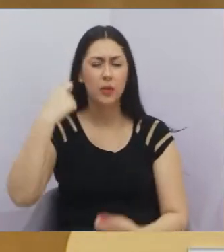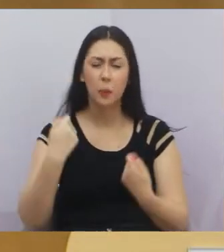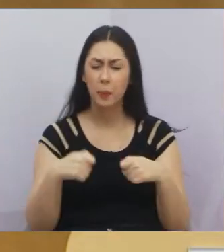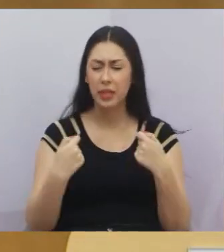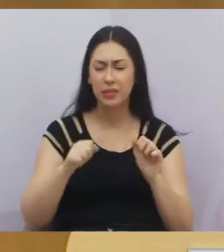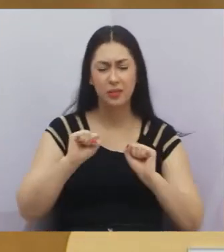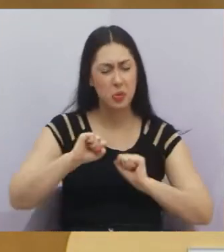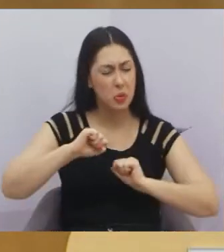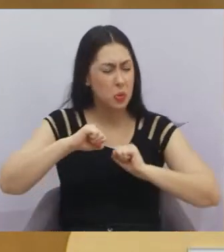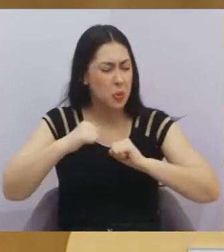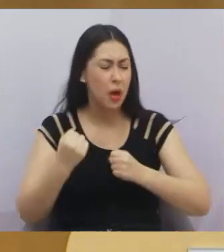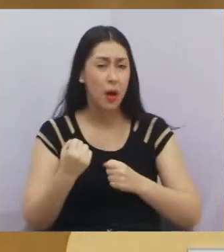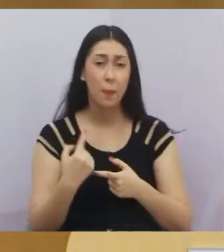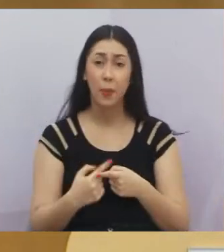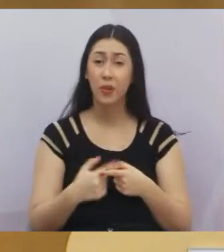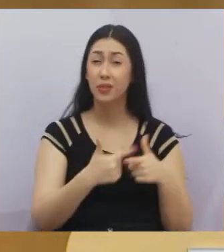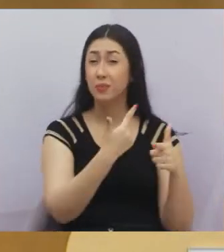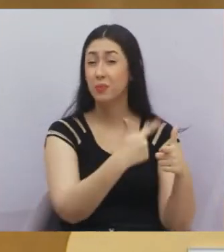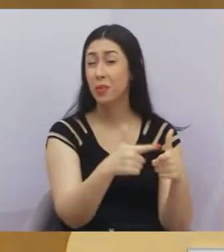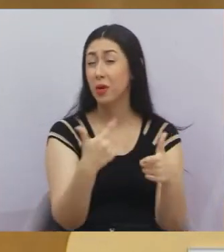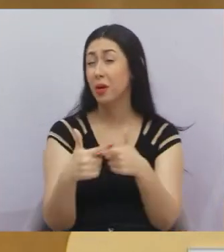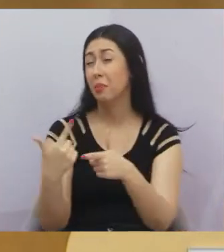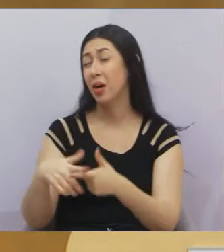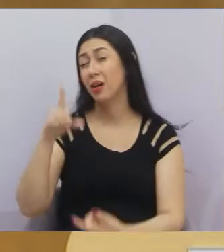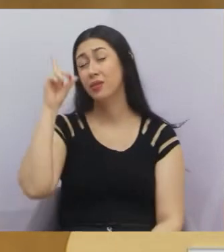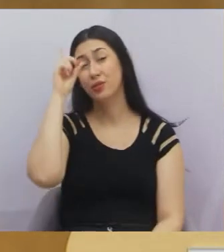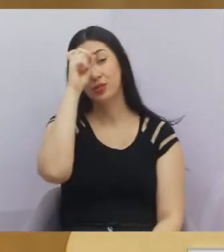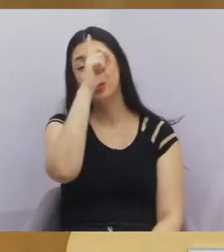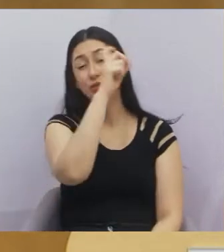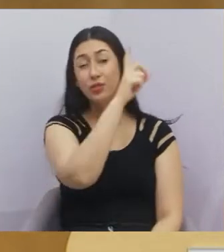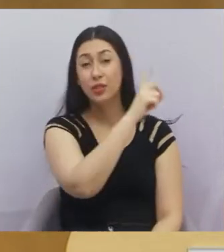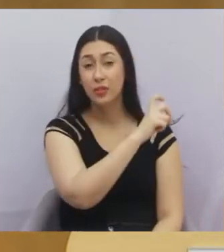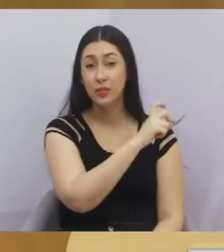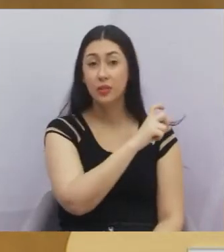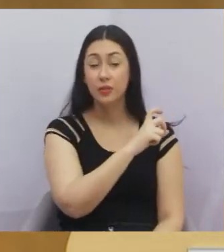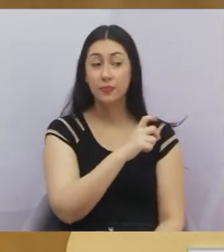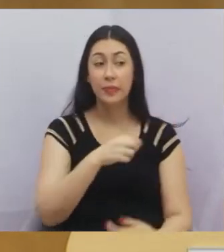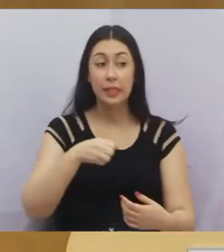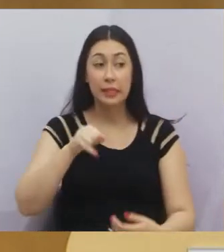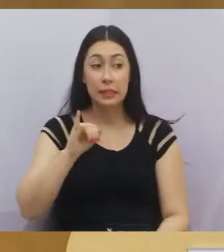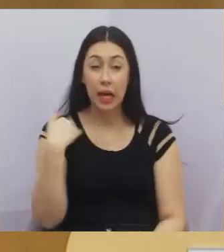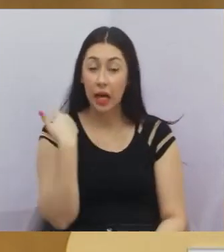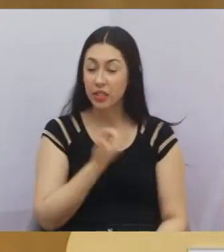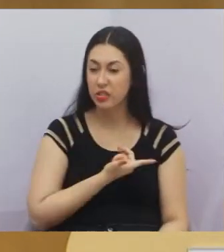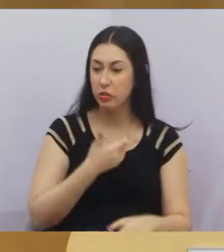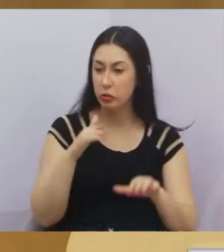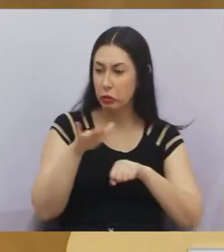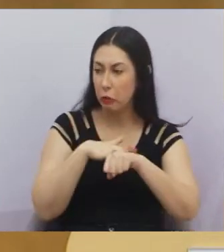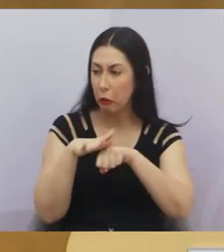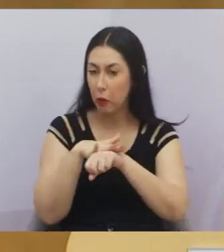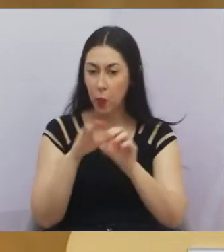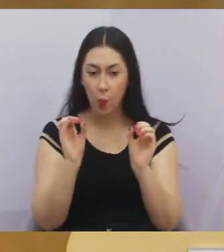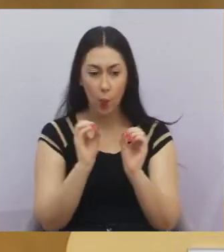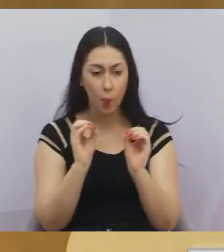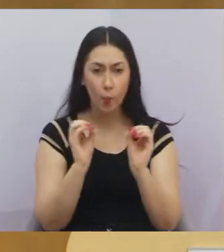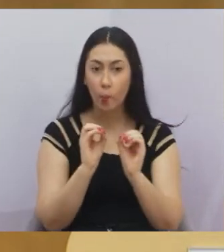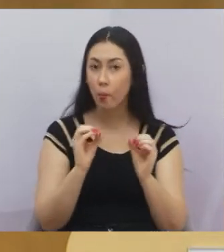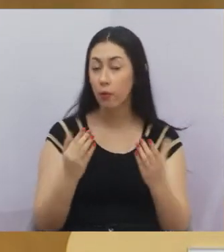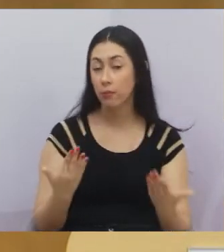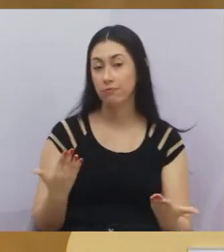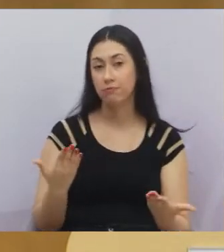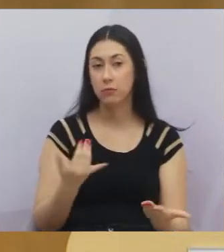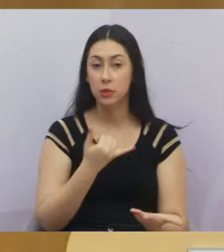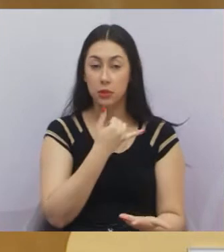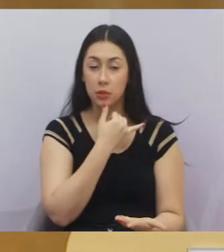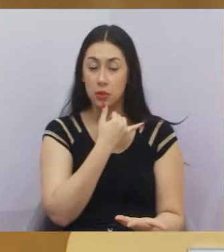na sociedade, e as dificuldades são muito grandes. E se a gente não fomentar essas discussões,